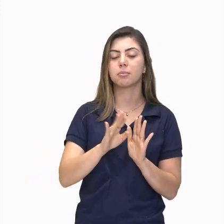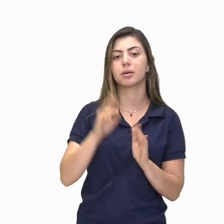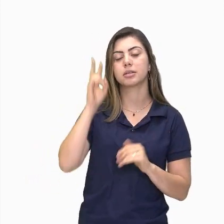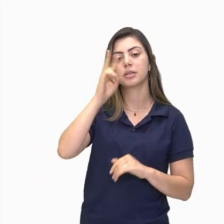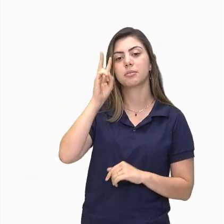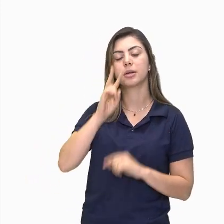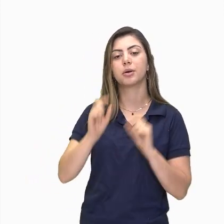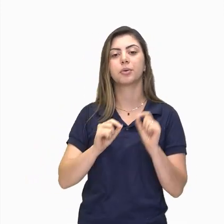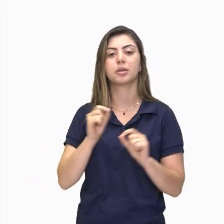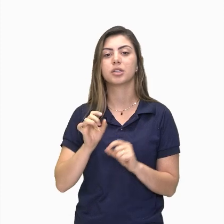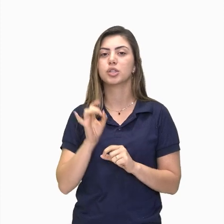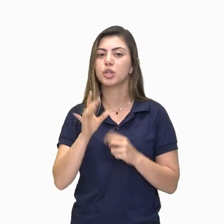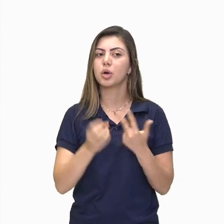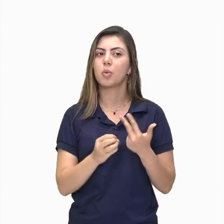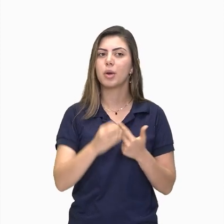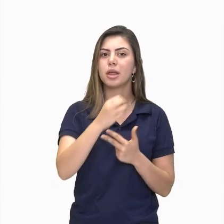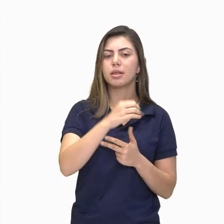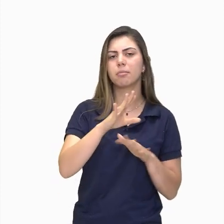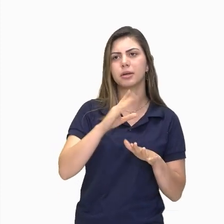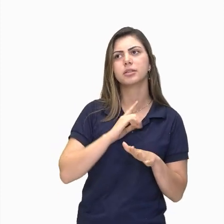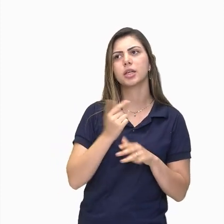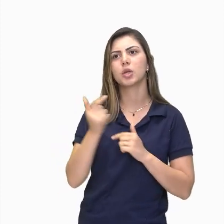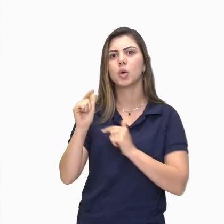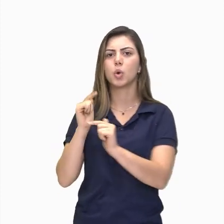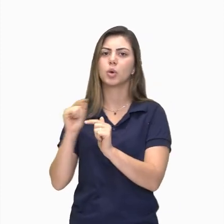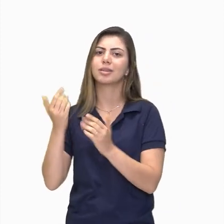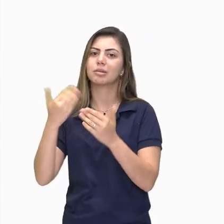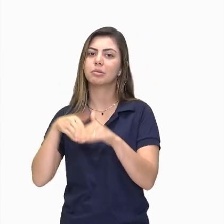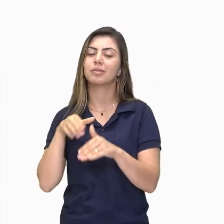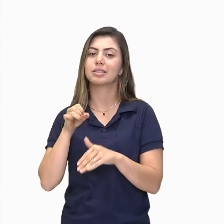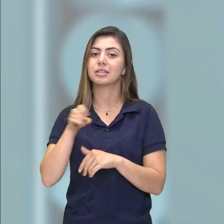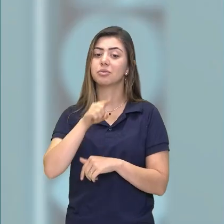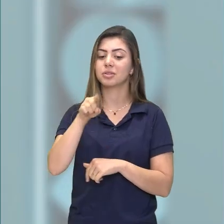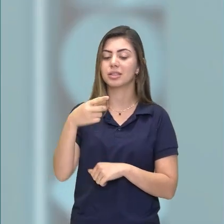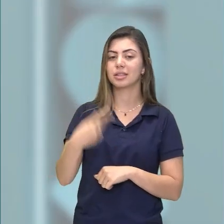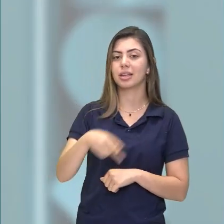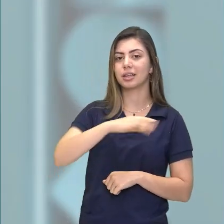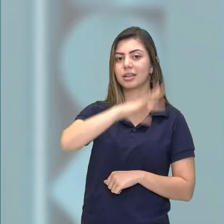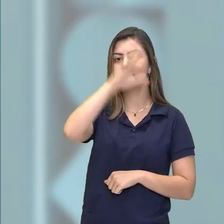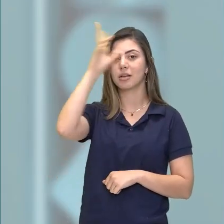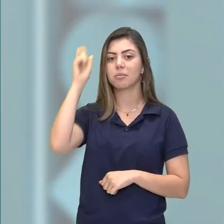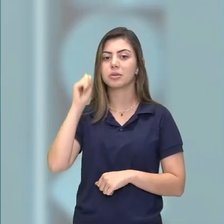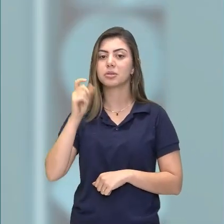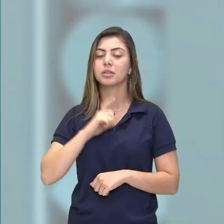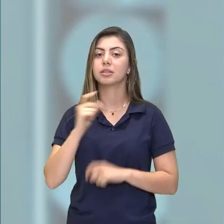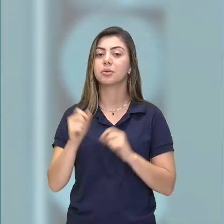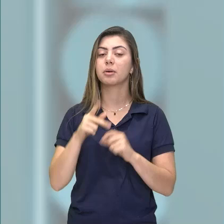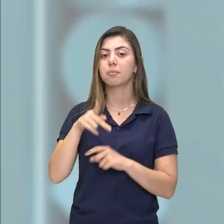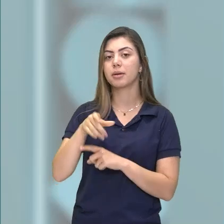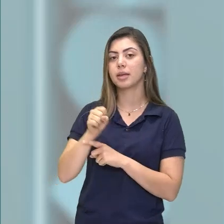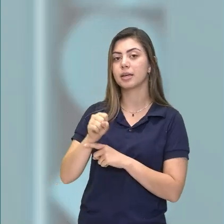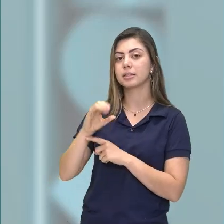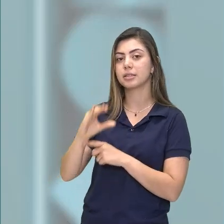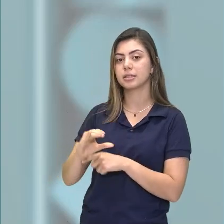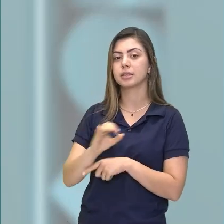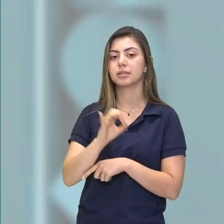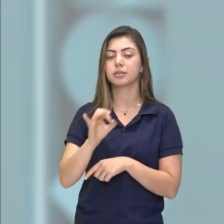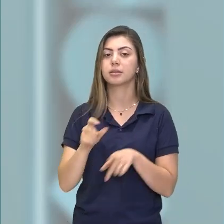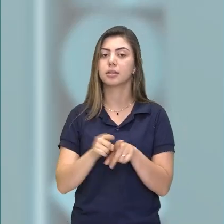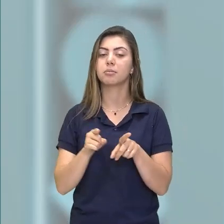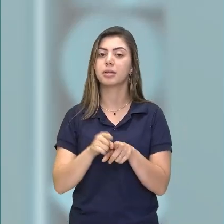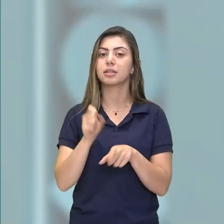não só o Enem, como outros vestibulares, principalmente se você é do Amazonas, nós temos o PSC e nós temos